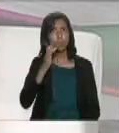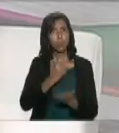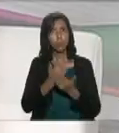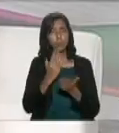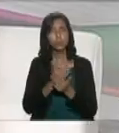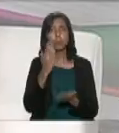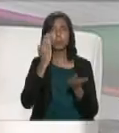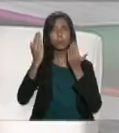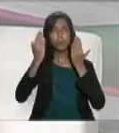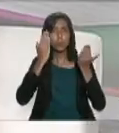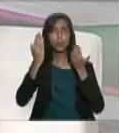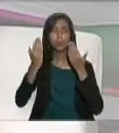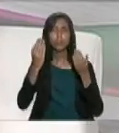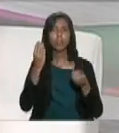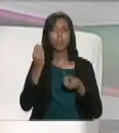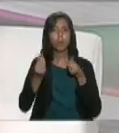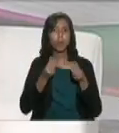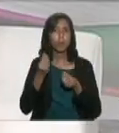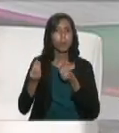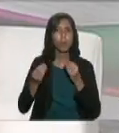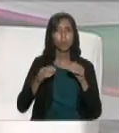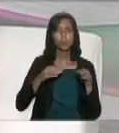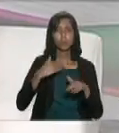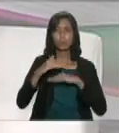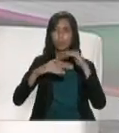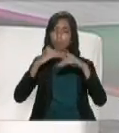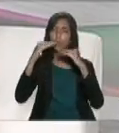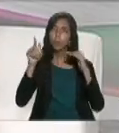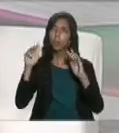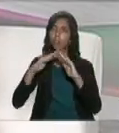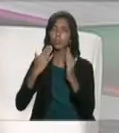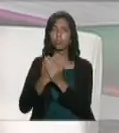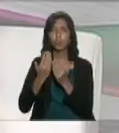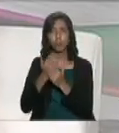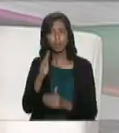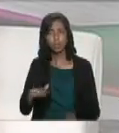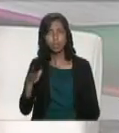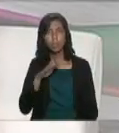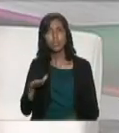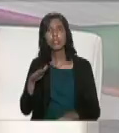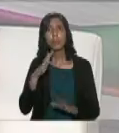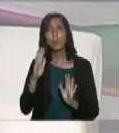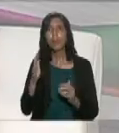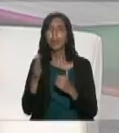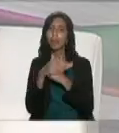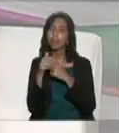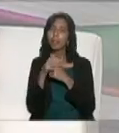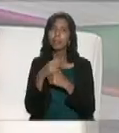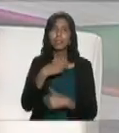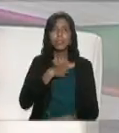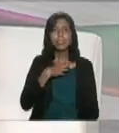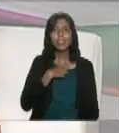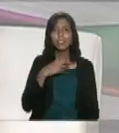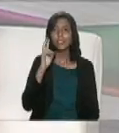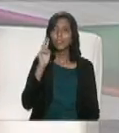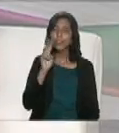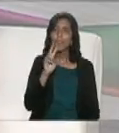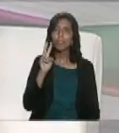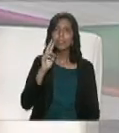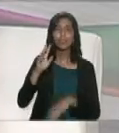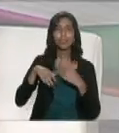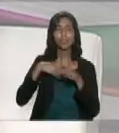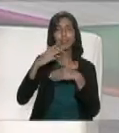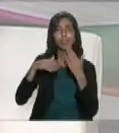psicologia e poder trabalhar essa questão de desenvolvimento na prática, né, lá na creche, mas eu acho que é o retorno afetivo mesmo. Você vê que conforme